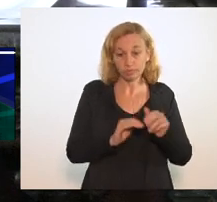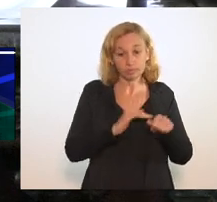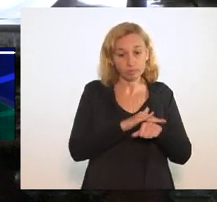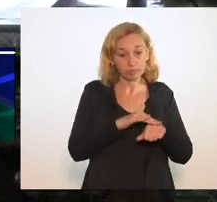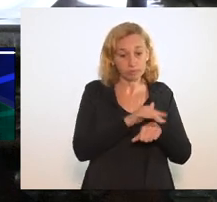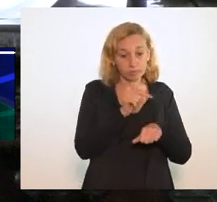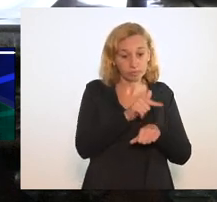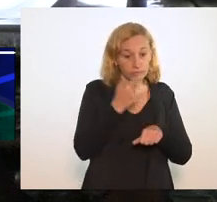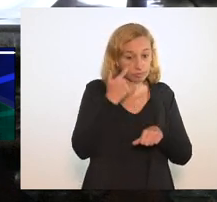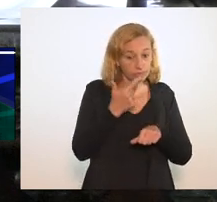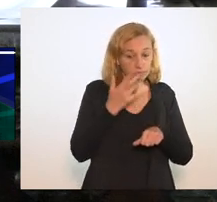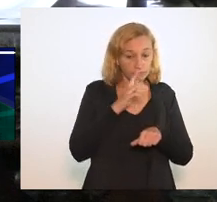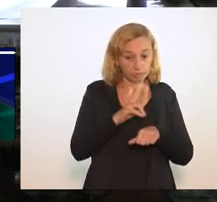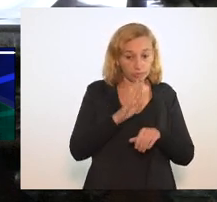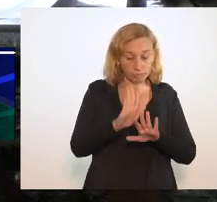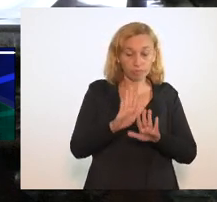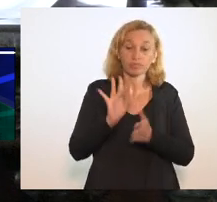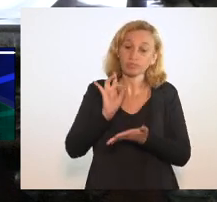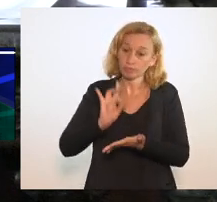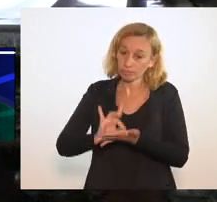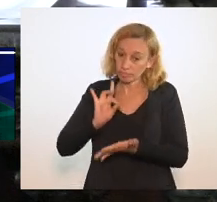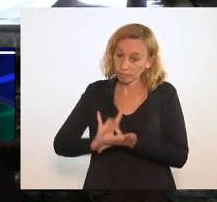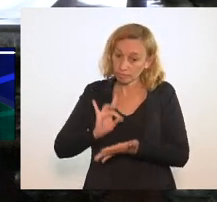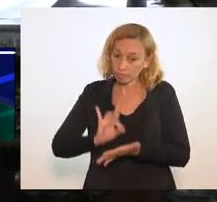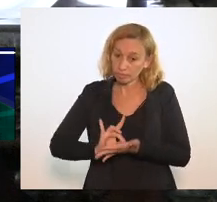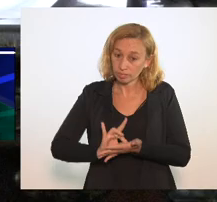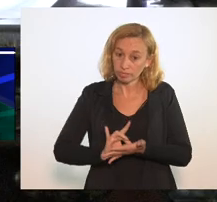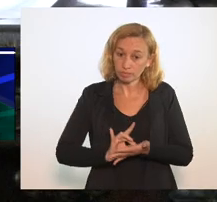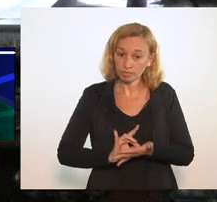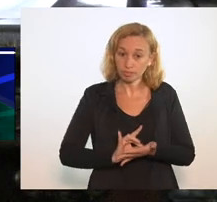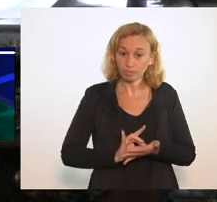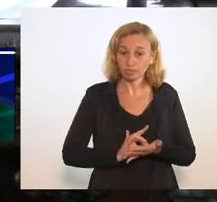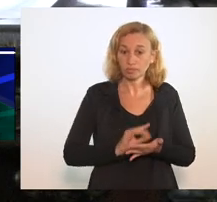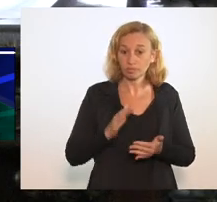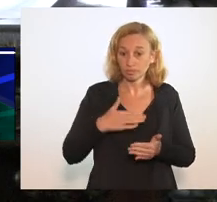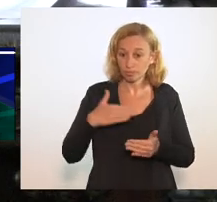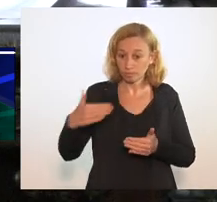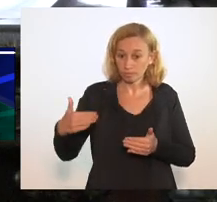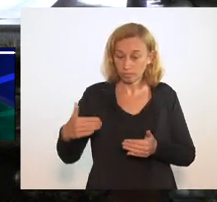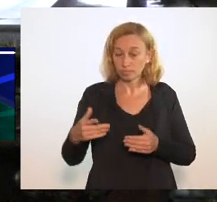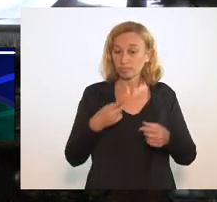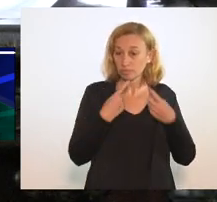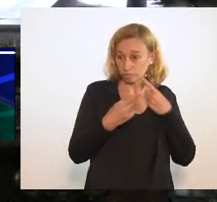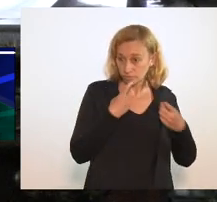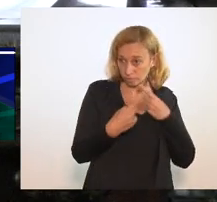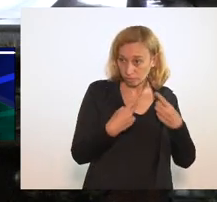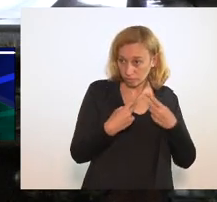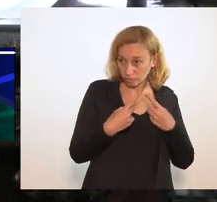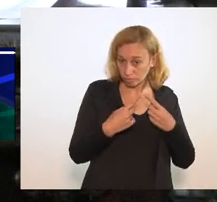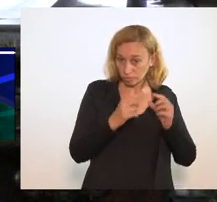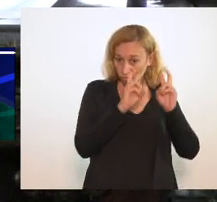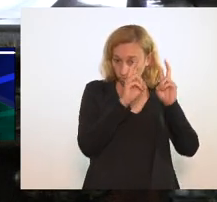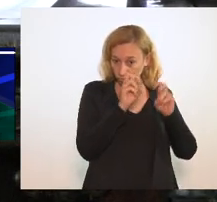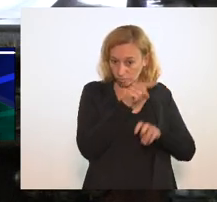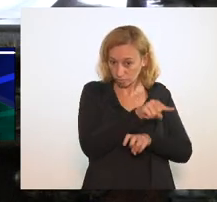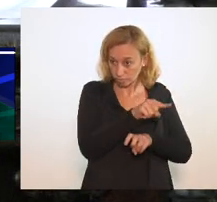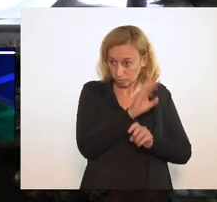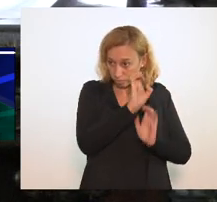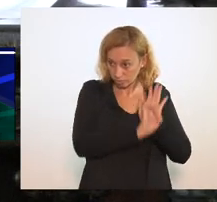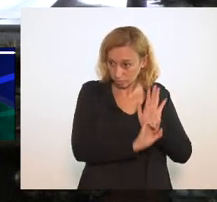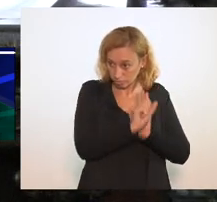verdade, eu vou sobrestar e vou avançar na pauta enquanto se discute as